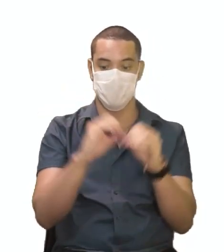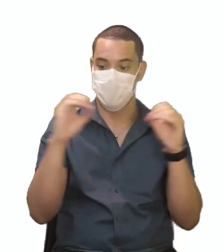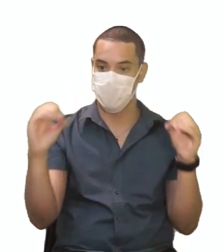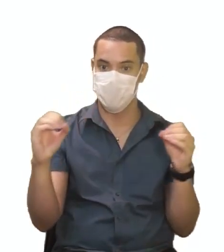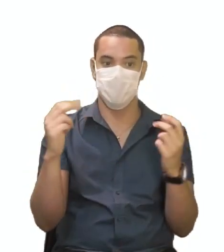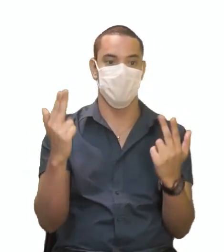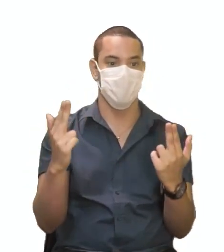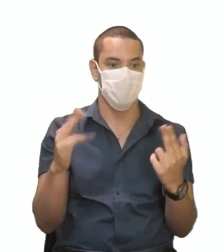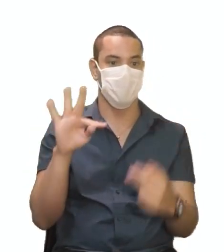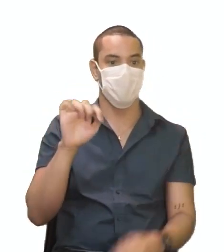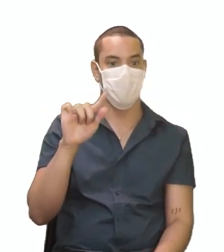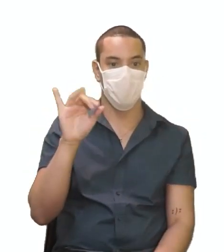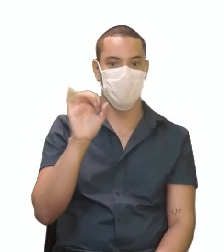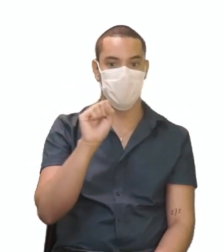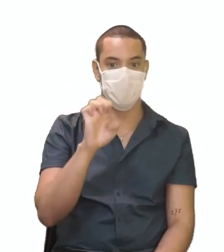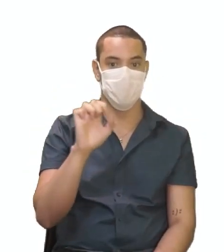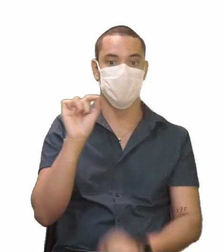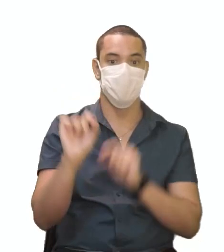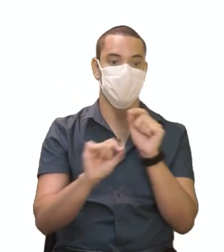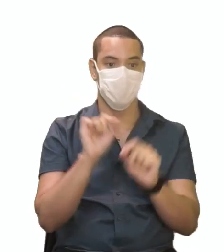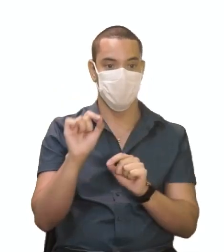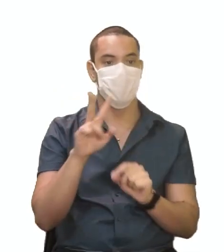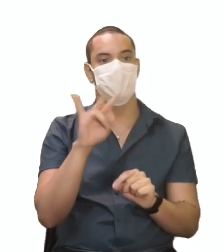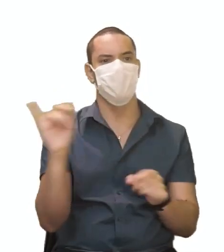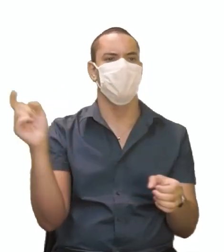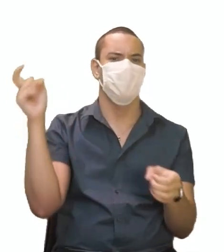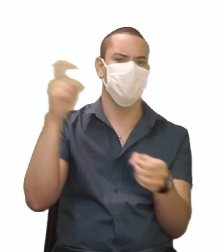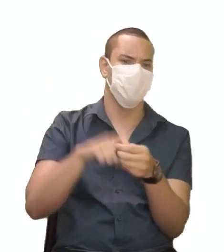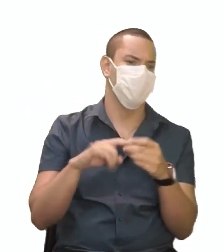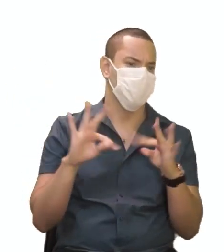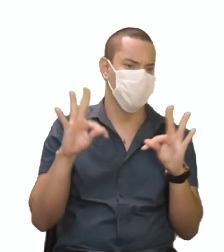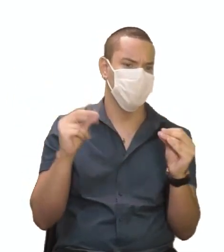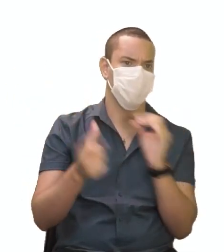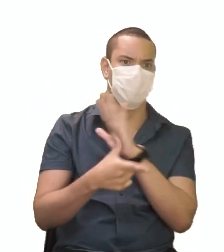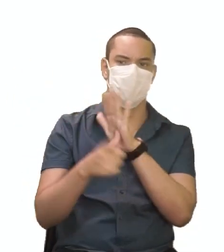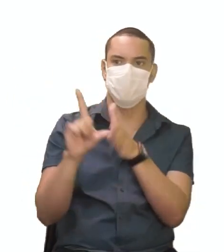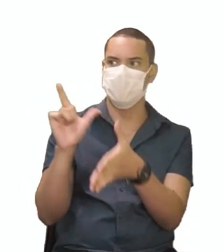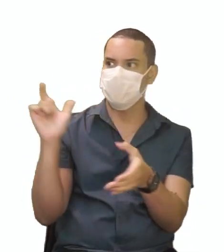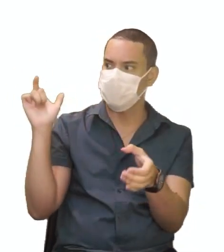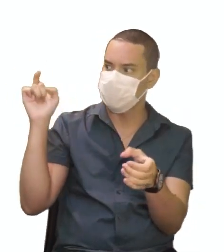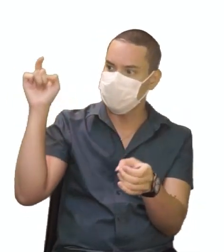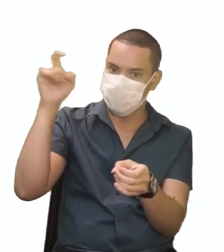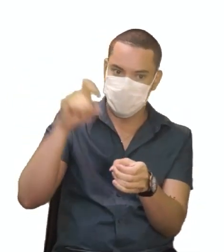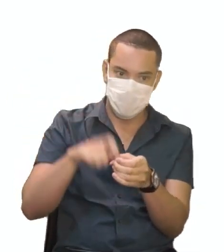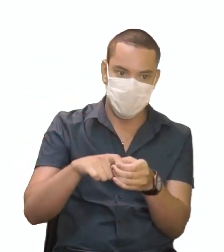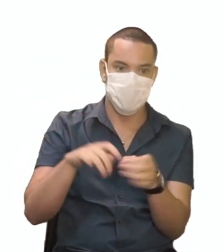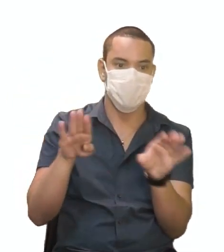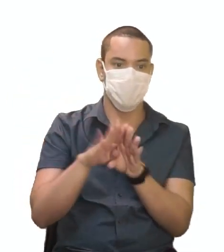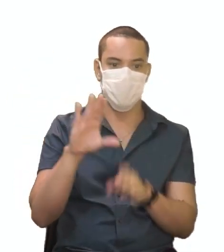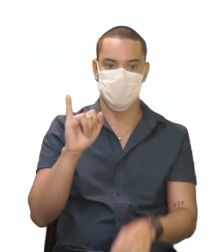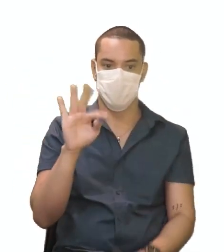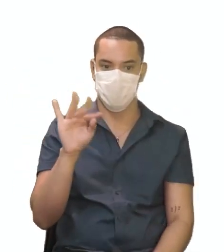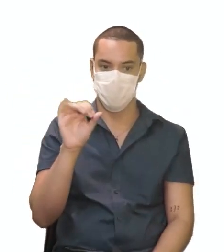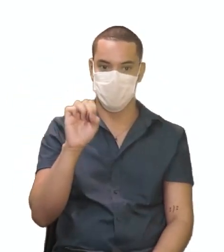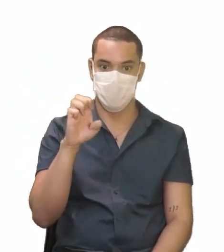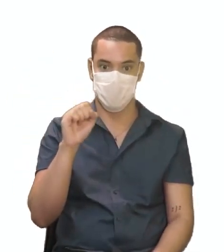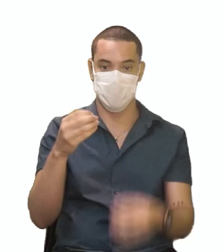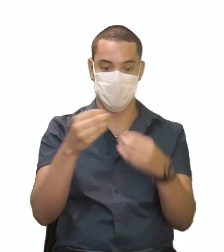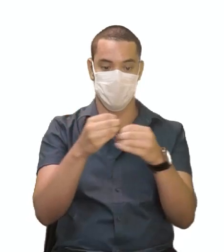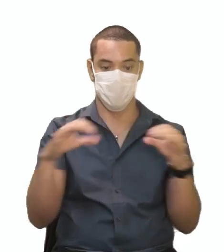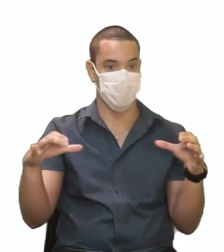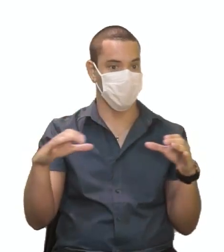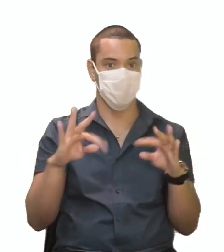irmãs, telófase, vai começar tudo que foi desfeito, vai começar a voltar novamente, citocinese, separação do